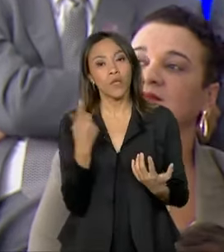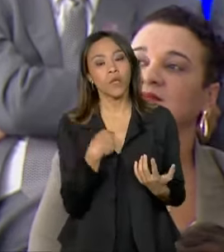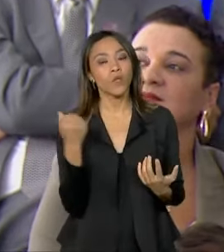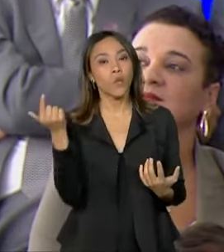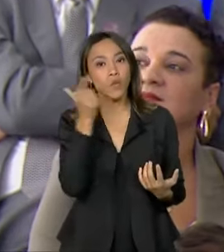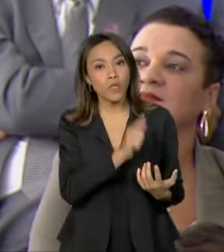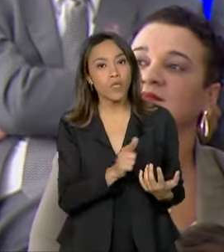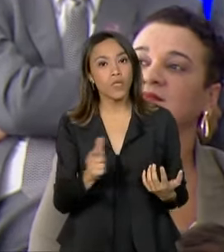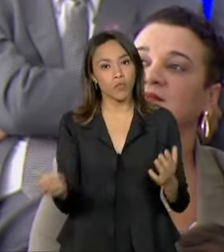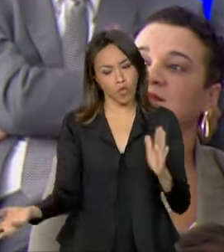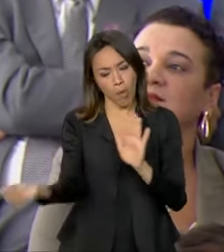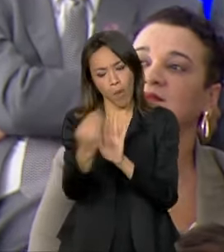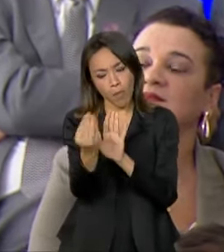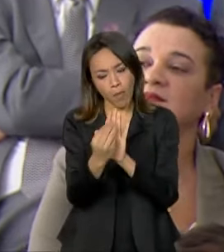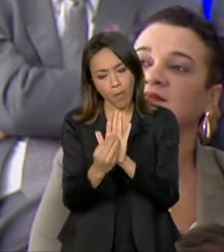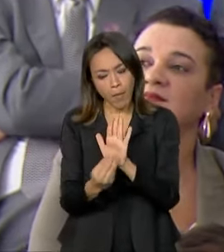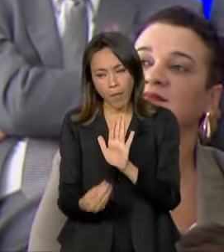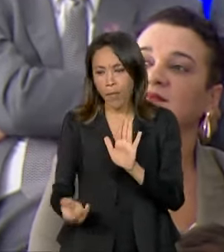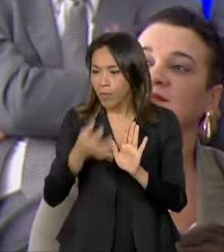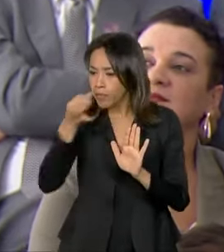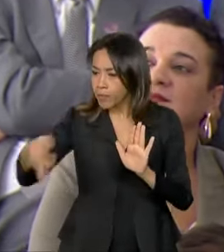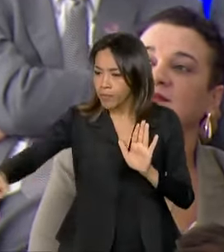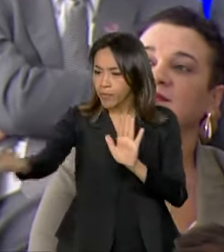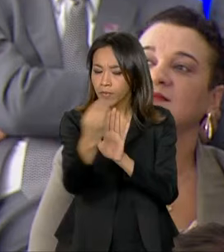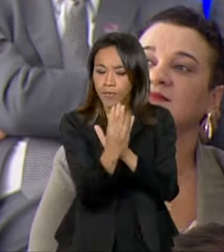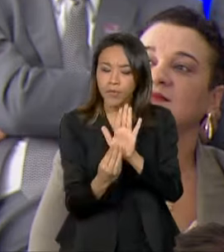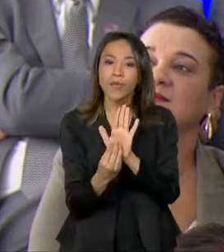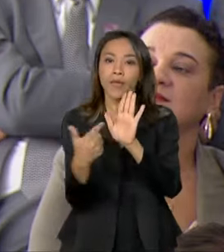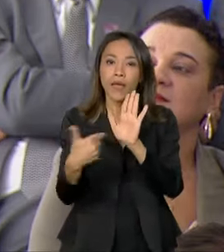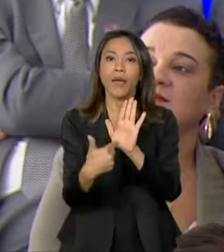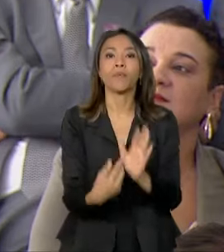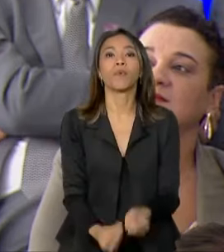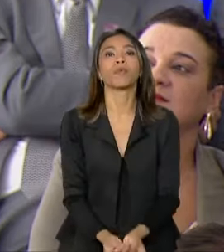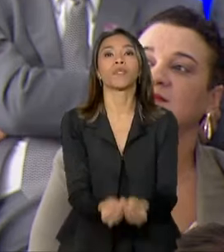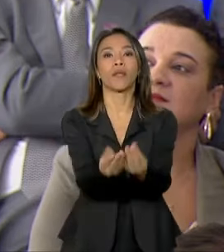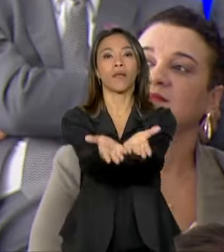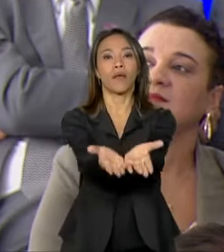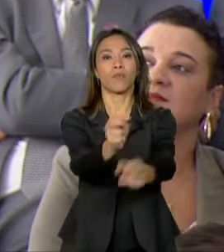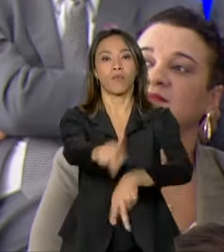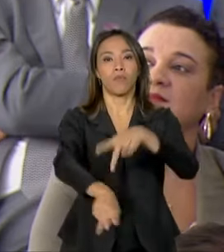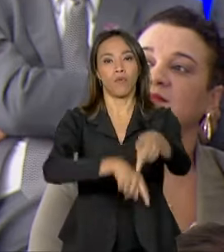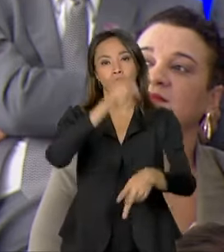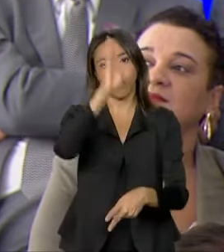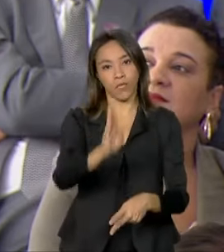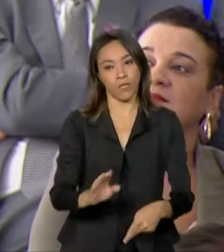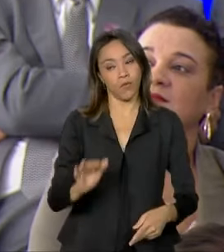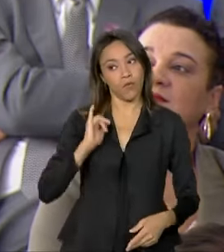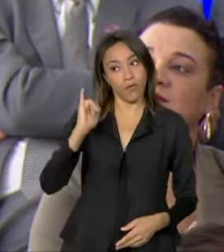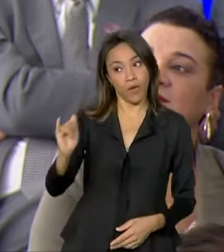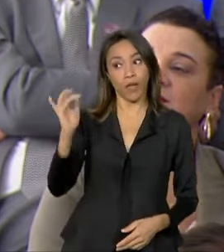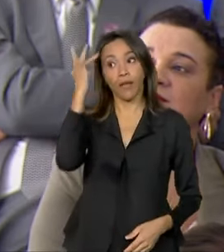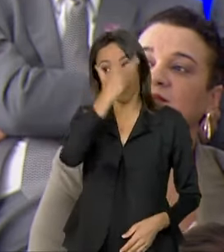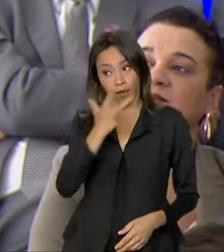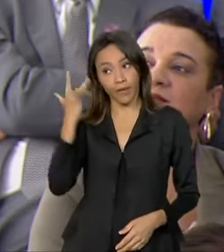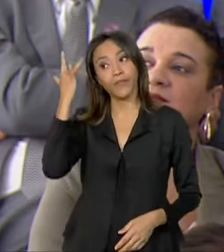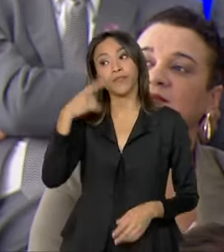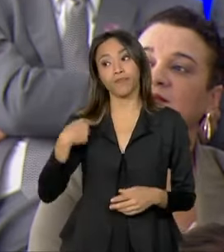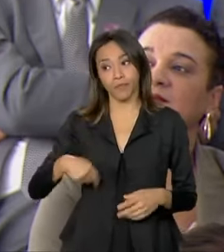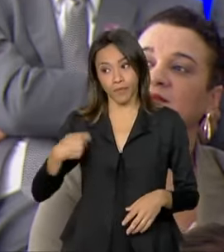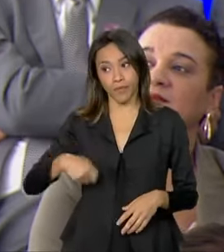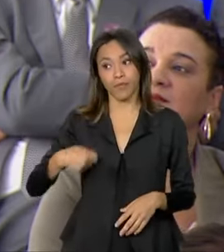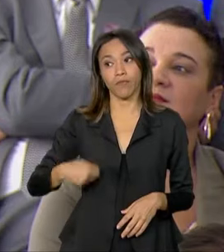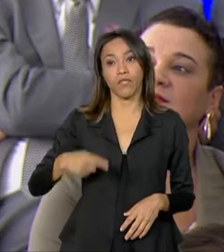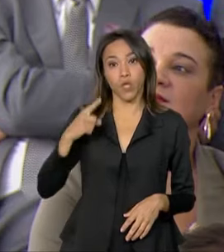coisa para entregar para o povo brasileiro. Duas coisas que nós temos que fazer, Haddad. Uma, eu não sei se é